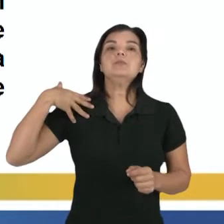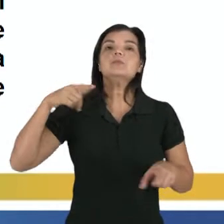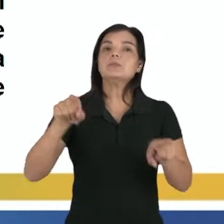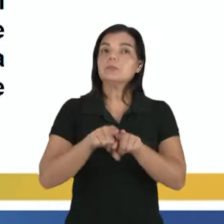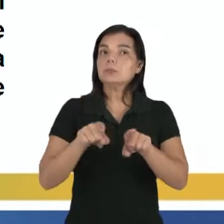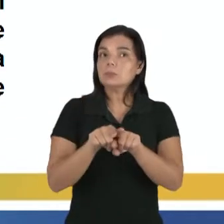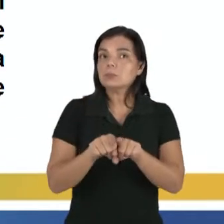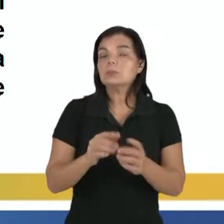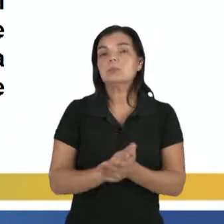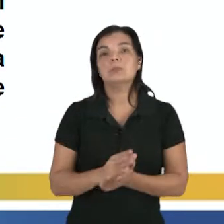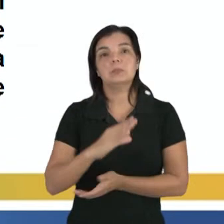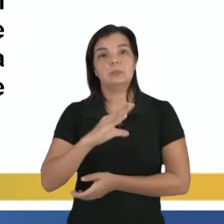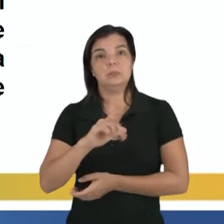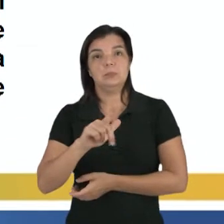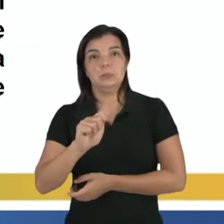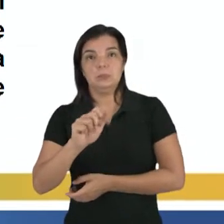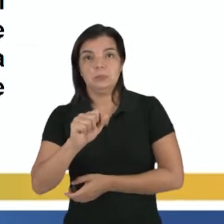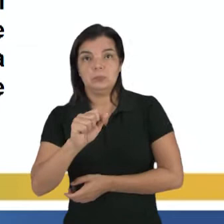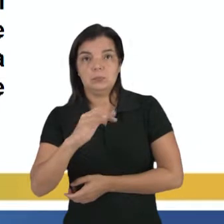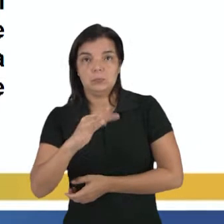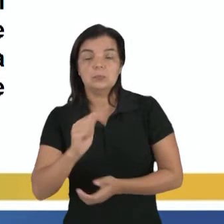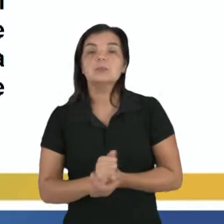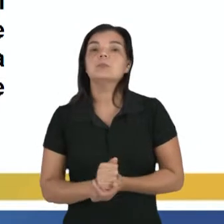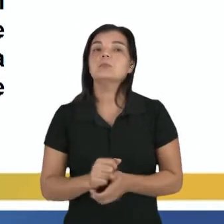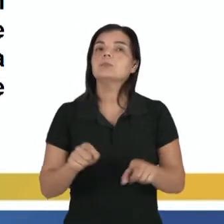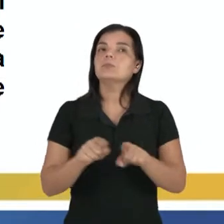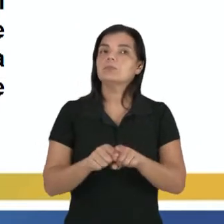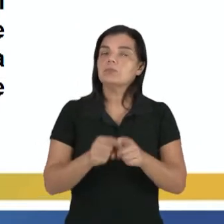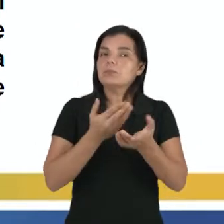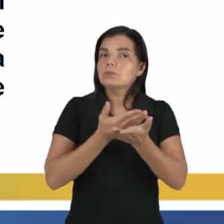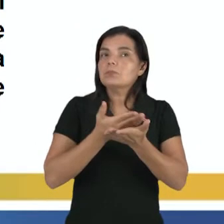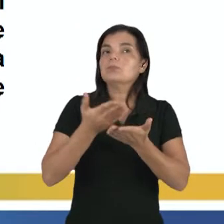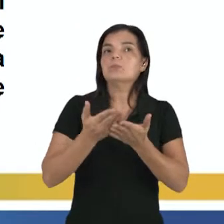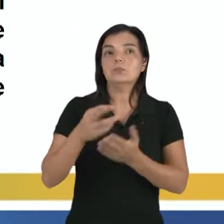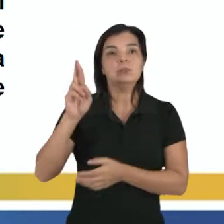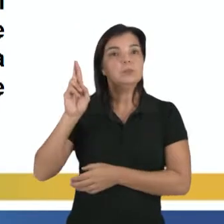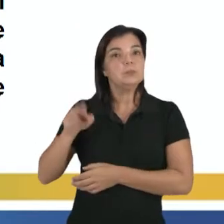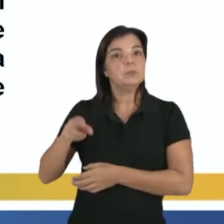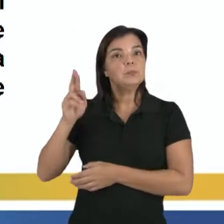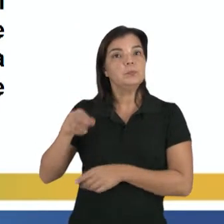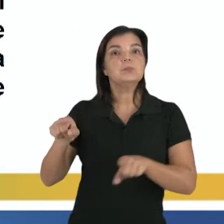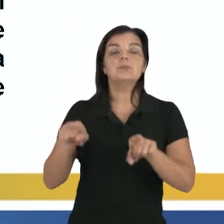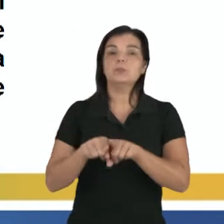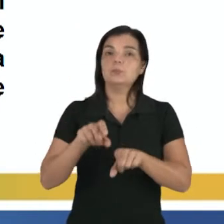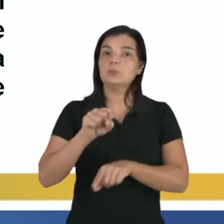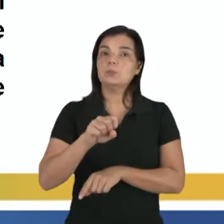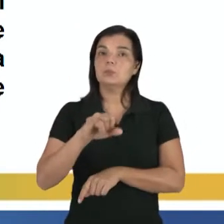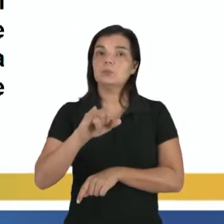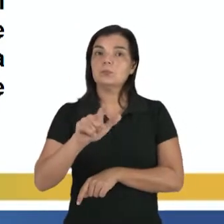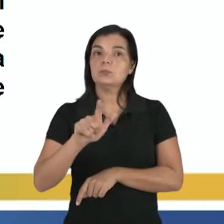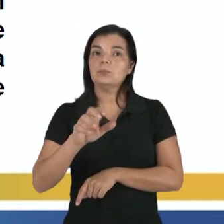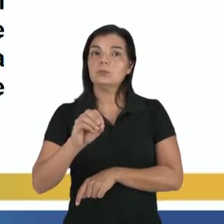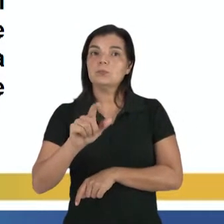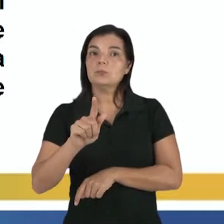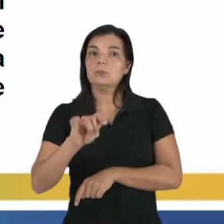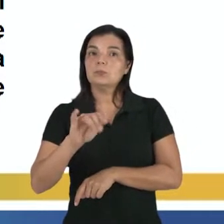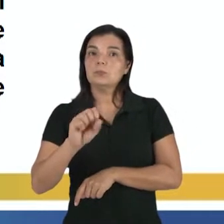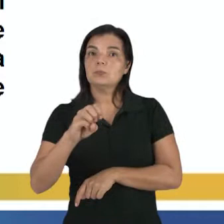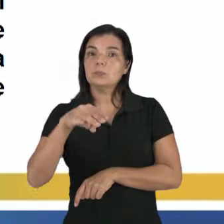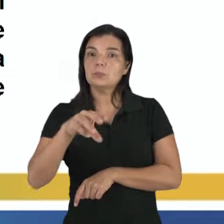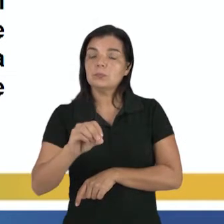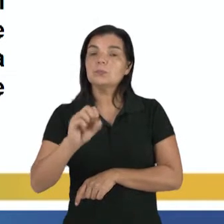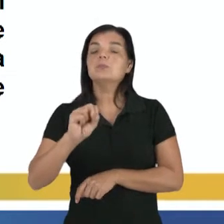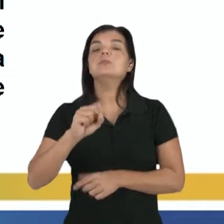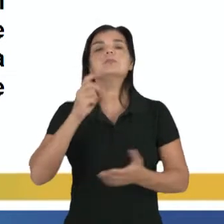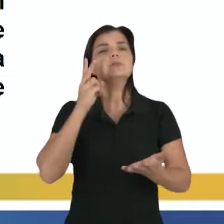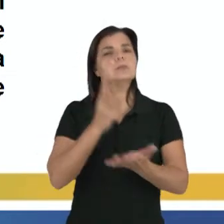lógica clássica, Destina-se com base em princípios racional e no silogismo. Quando a gente vê essa palavra